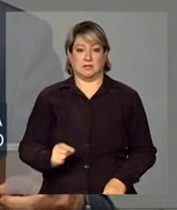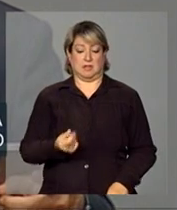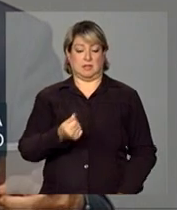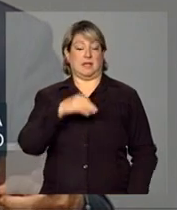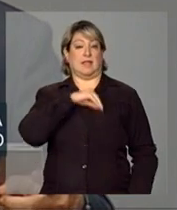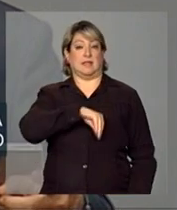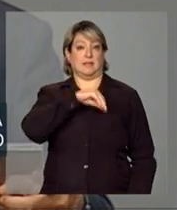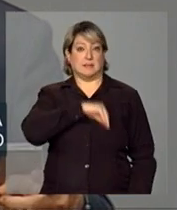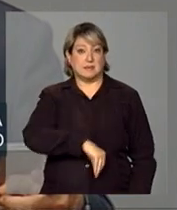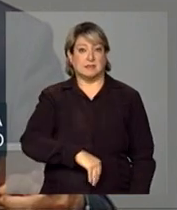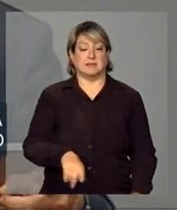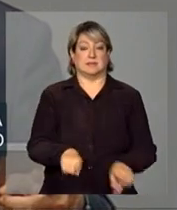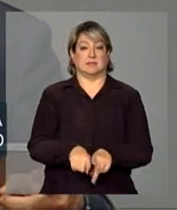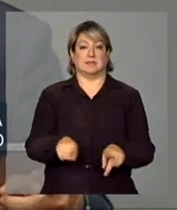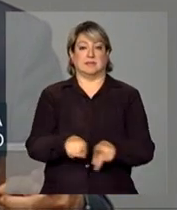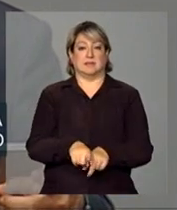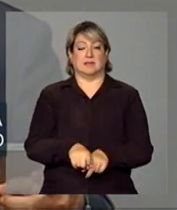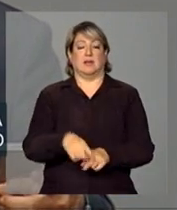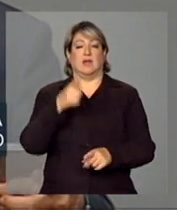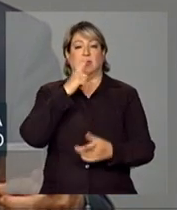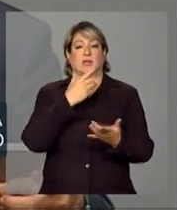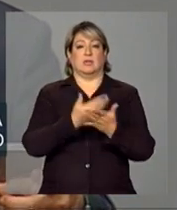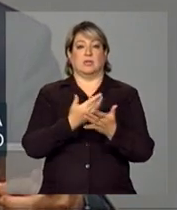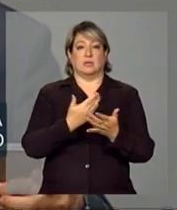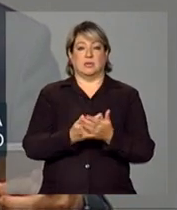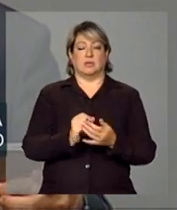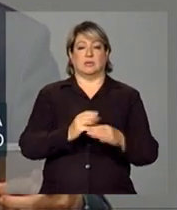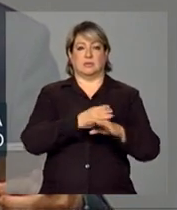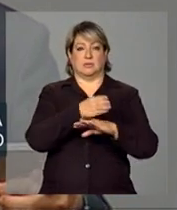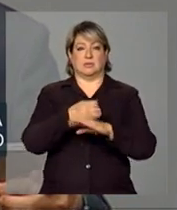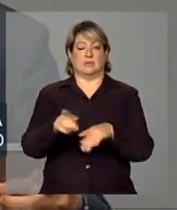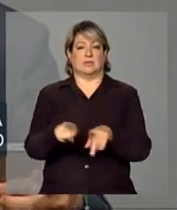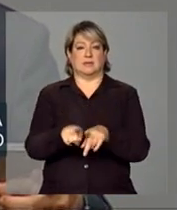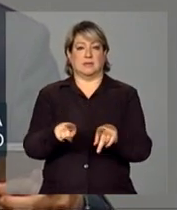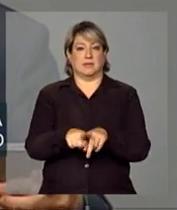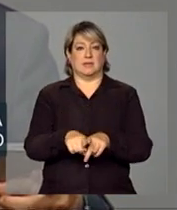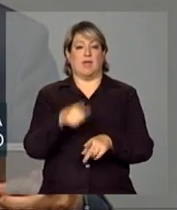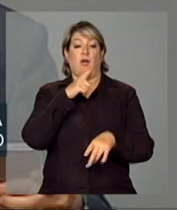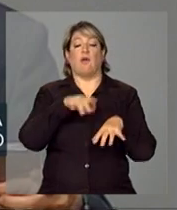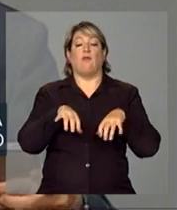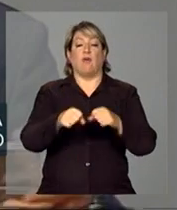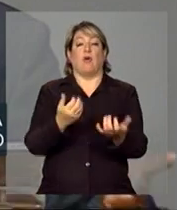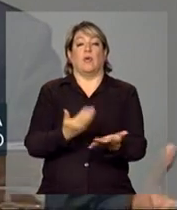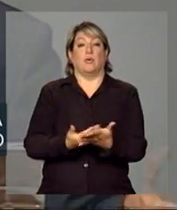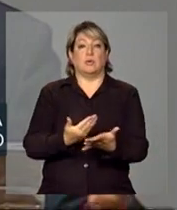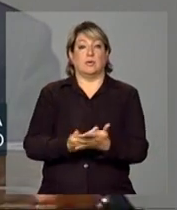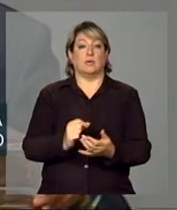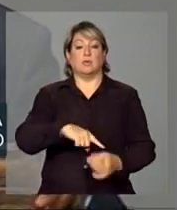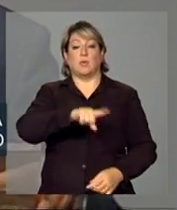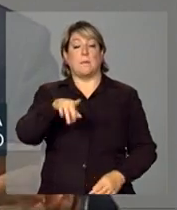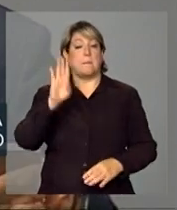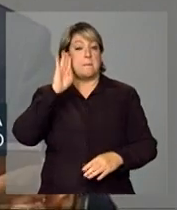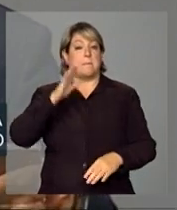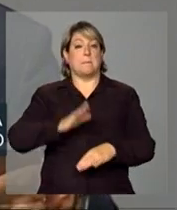renda, pelo acesso à educação, pelo acesso à formação dos mais